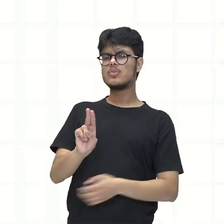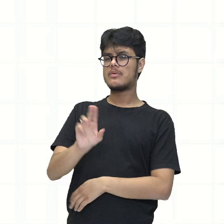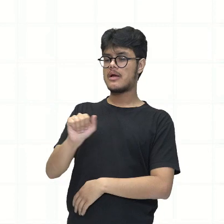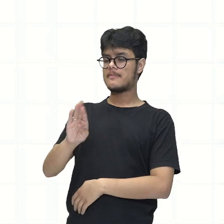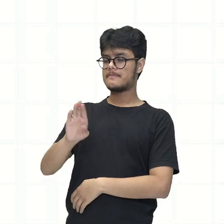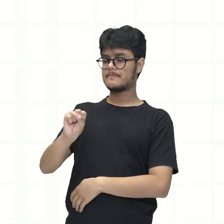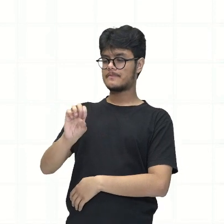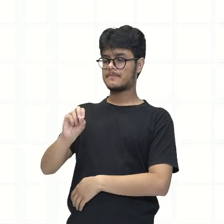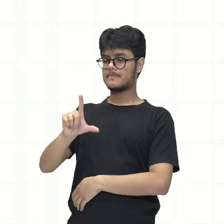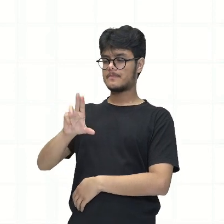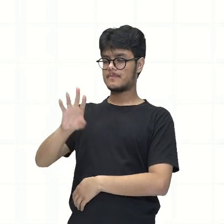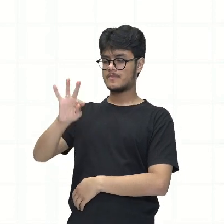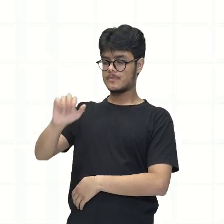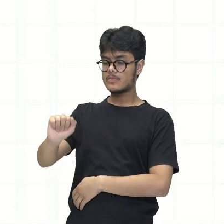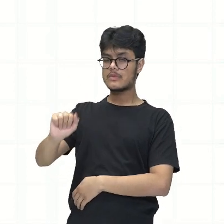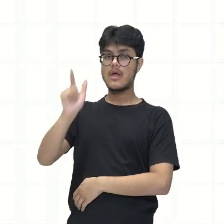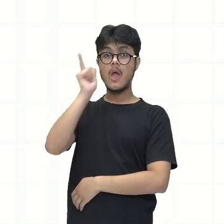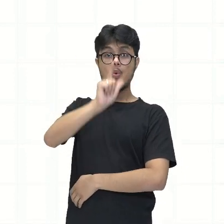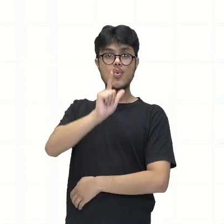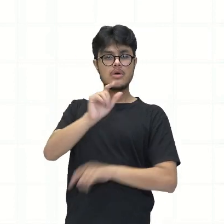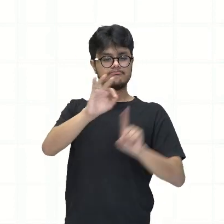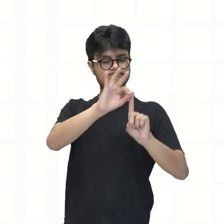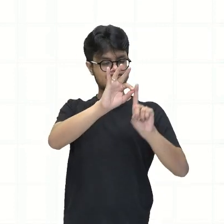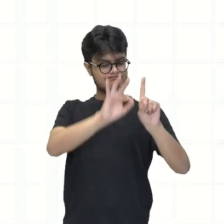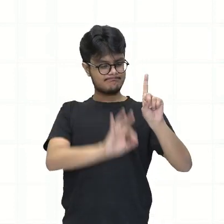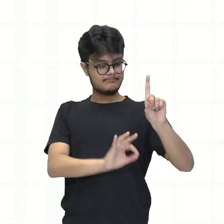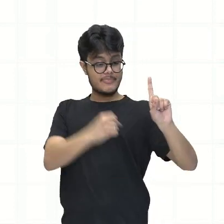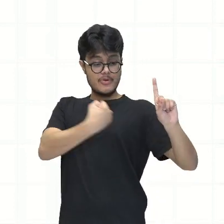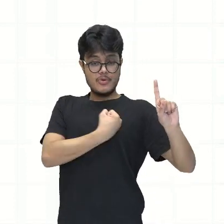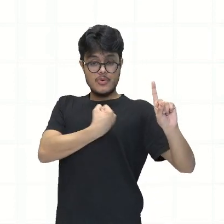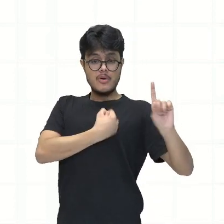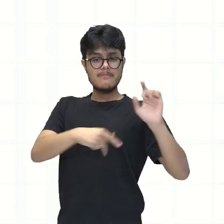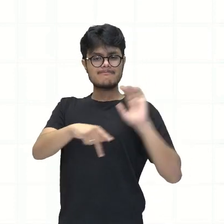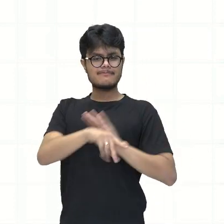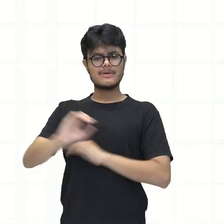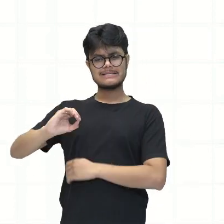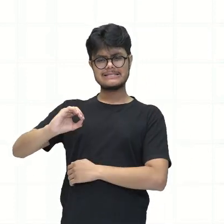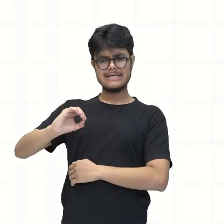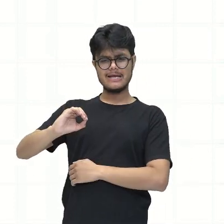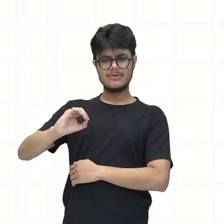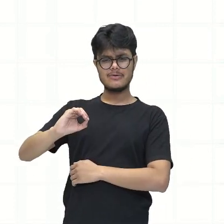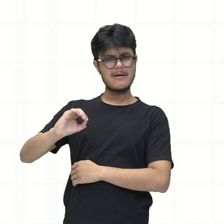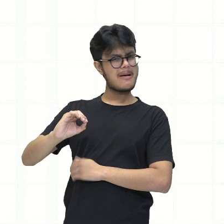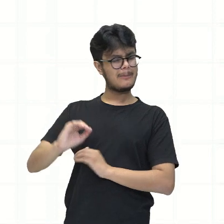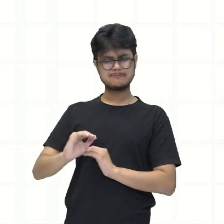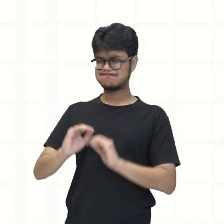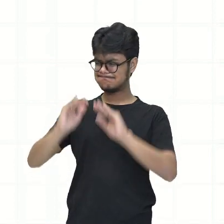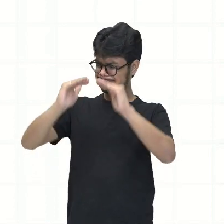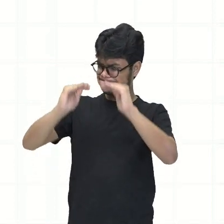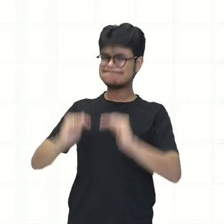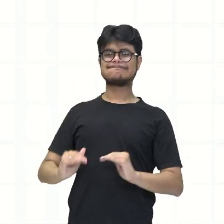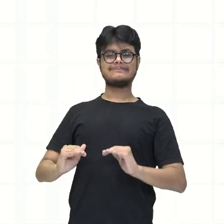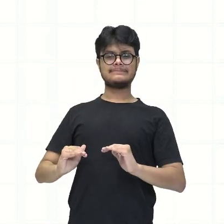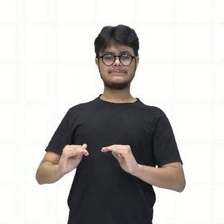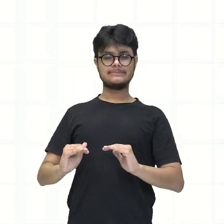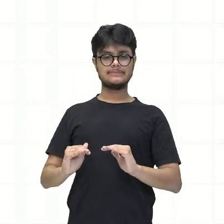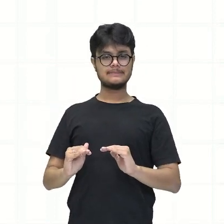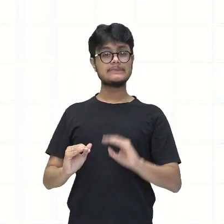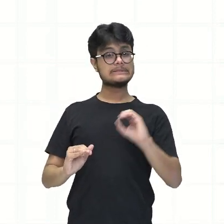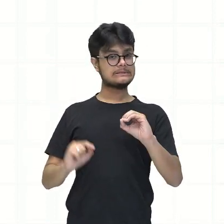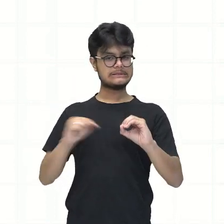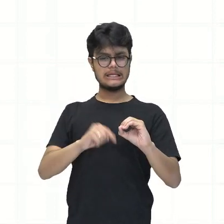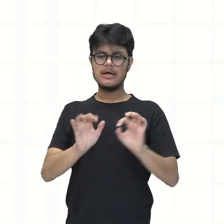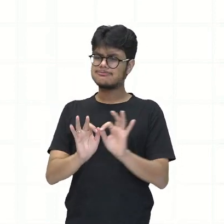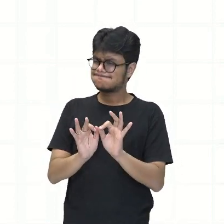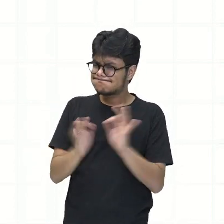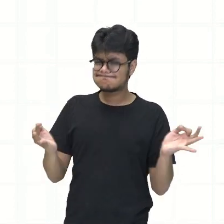né, quando alcança aquela temperatura máxima, vamos dizer assim, é denominada de zero